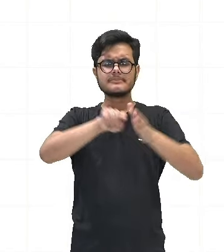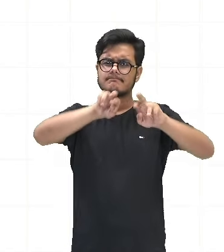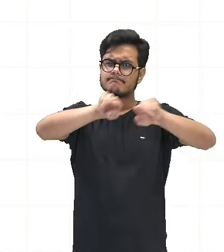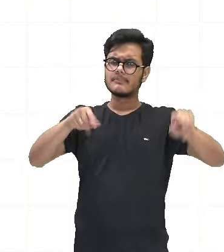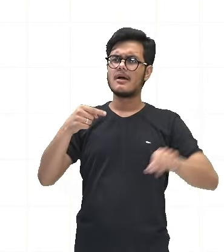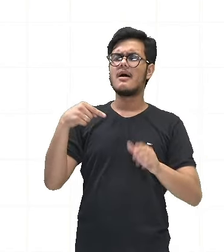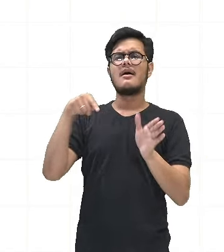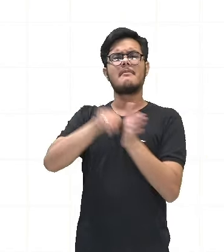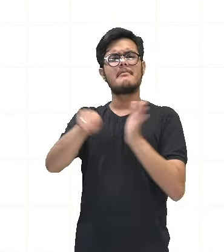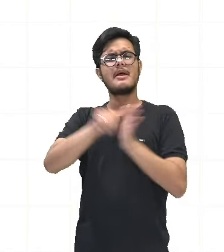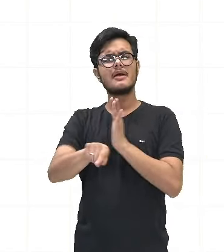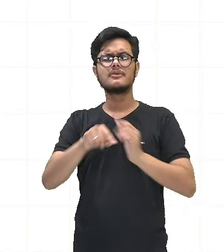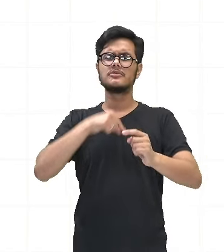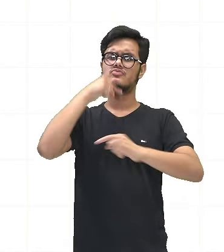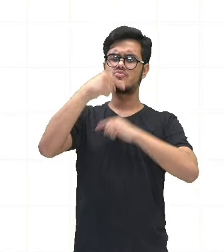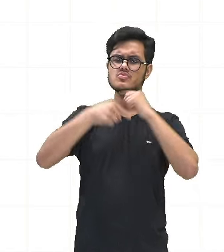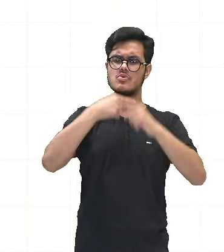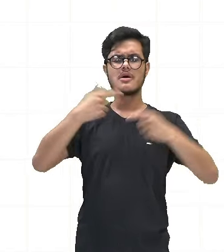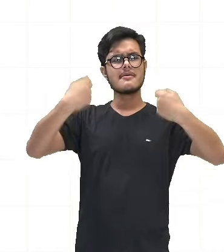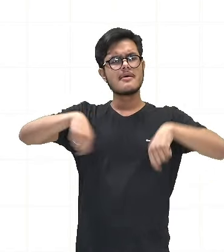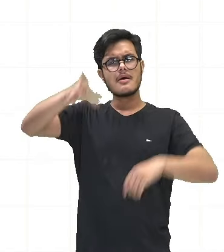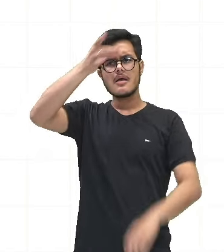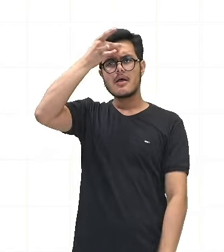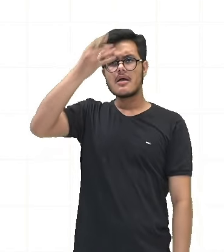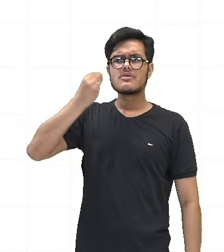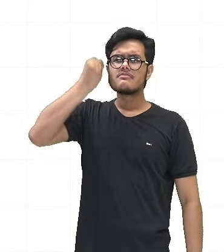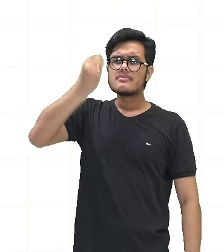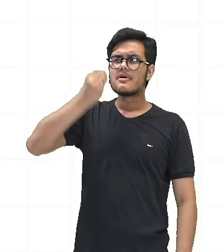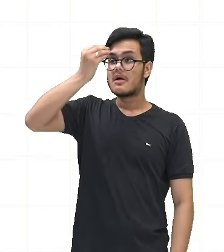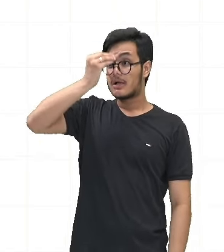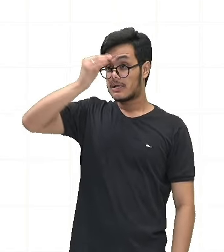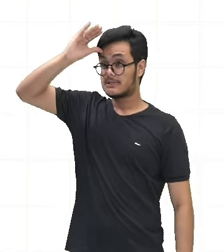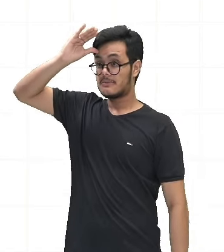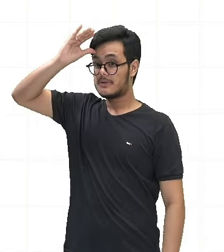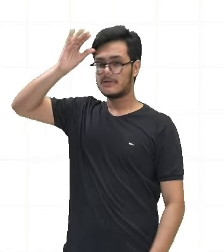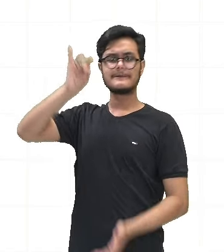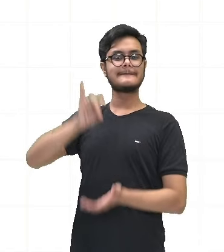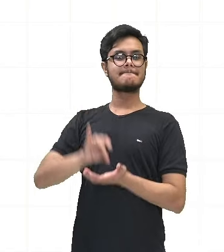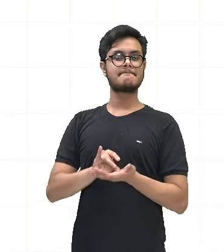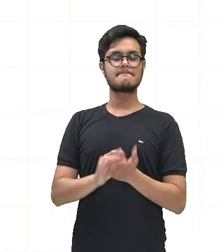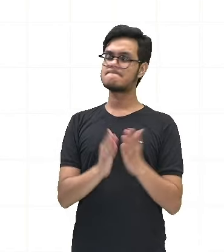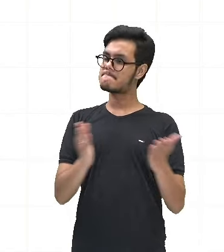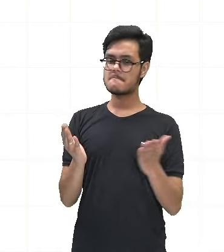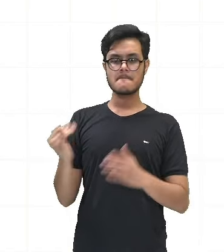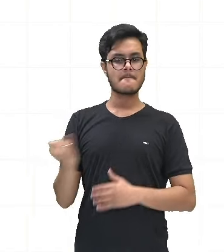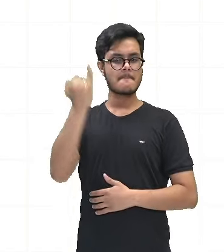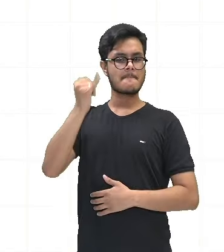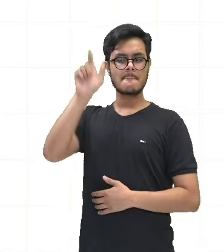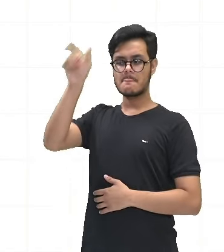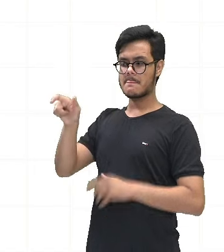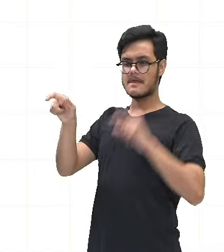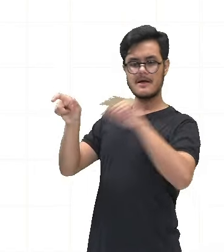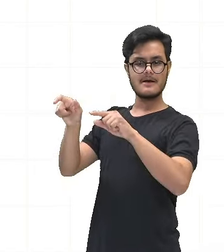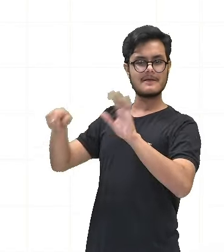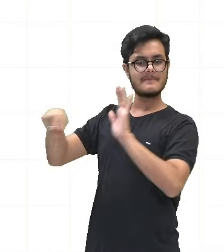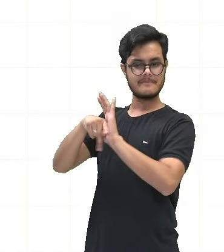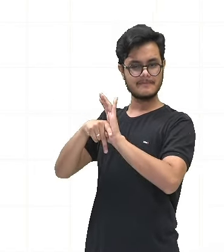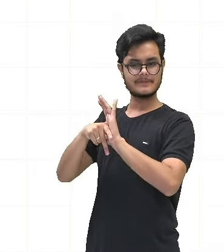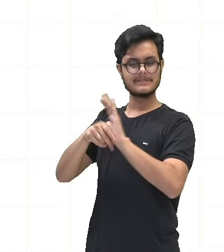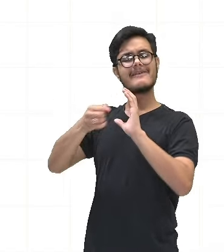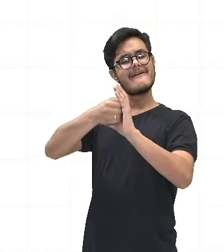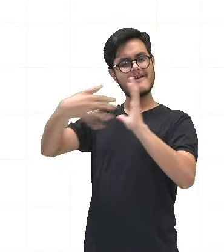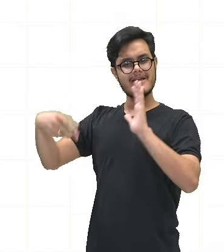e investigamos, nós vamos adquirindo o conhecimento. E isso é uma das maiores características do ser humano, né? Essa questão